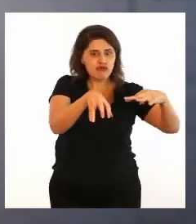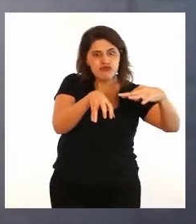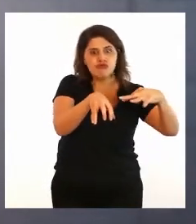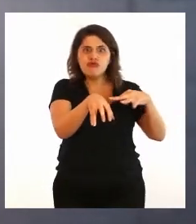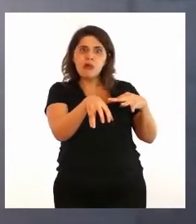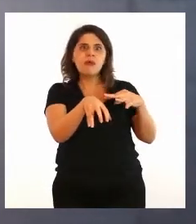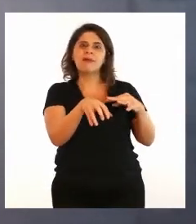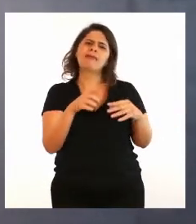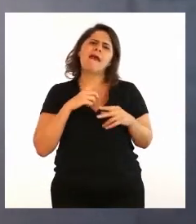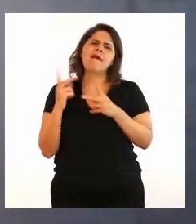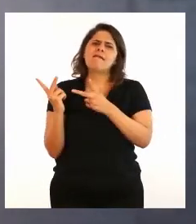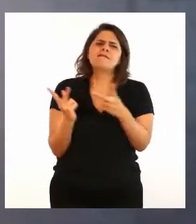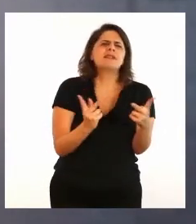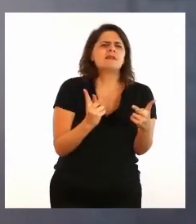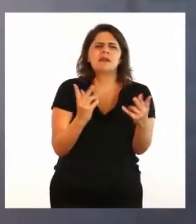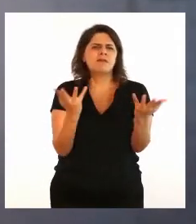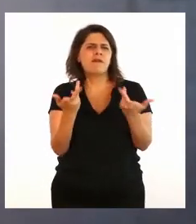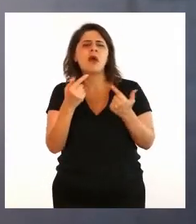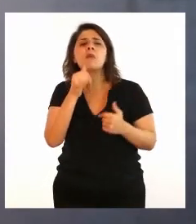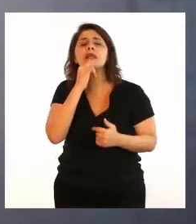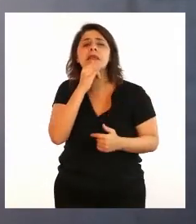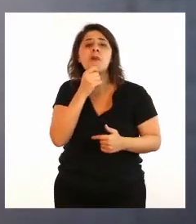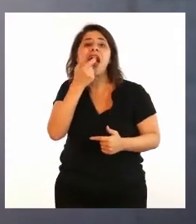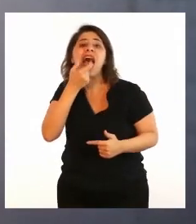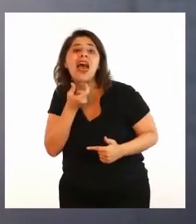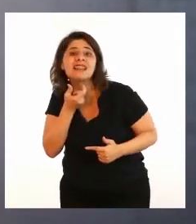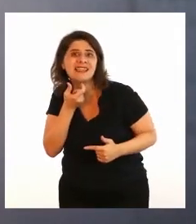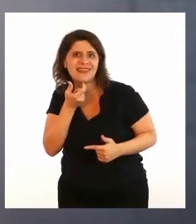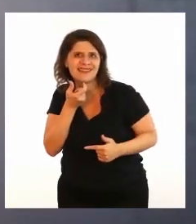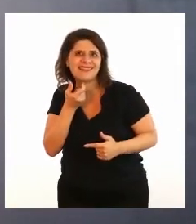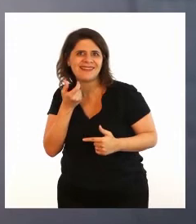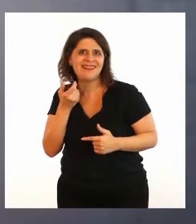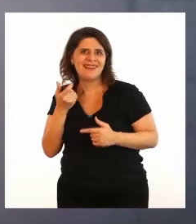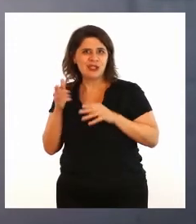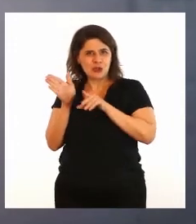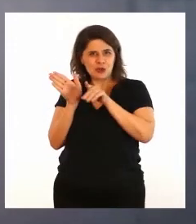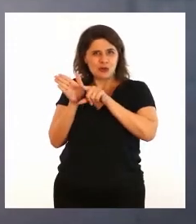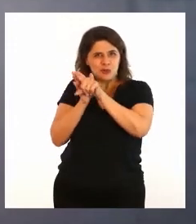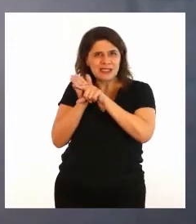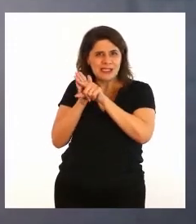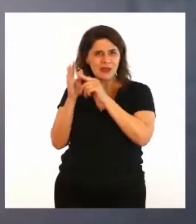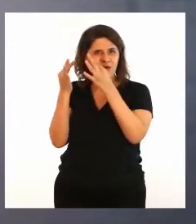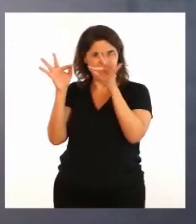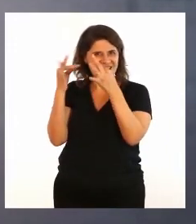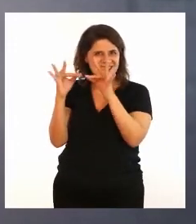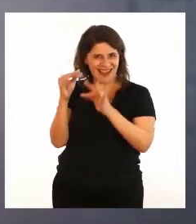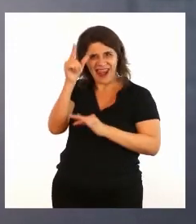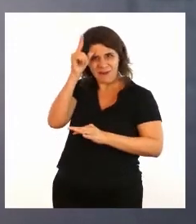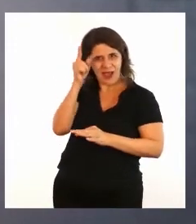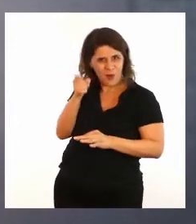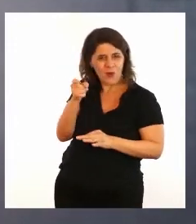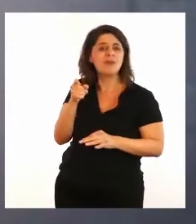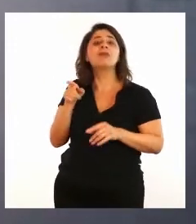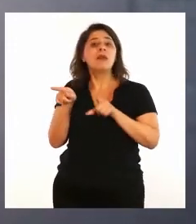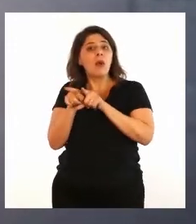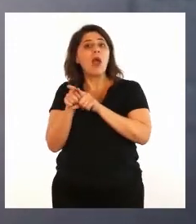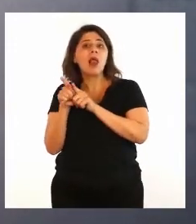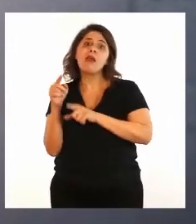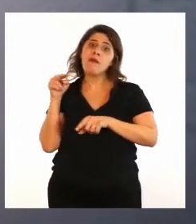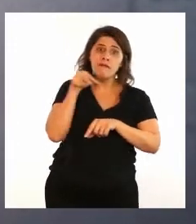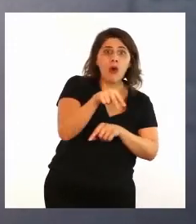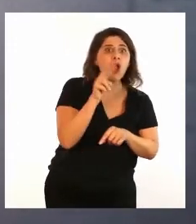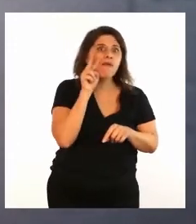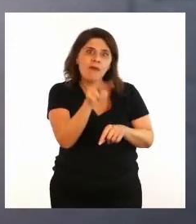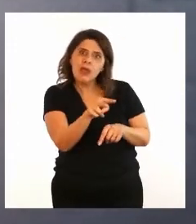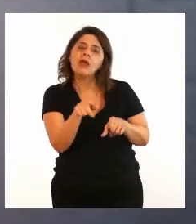por exemplo, o físico alemão Albert Einstein, e ele ficava exposto, fica ainda, no hall de entrada do